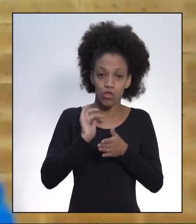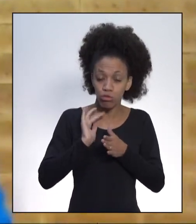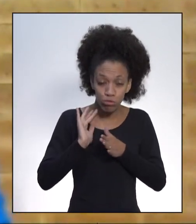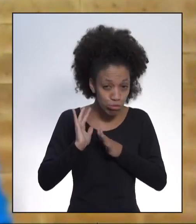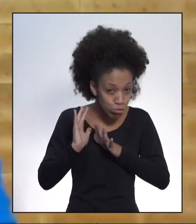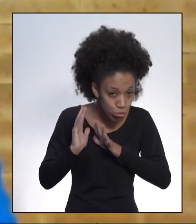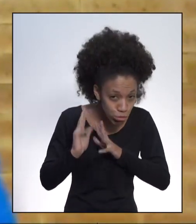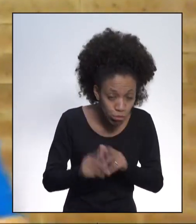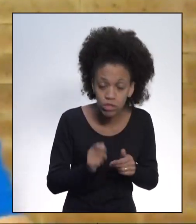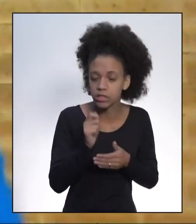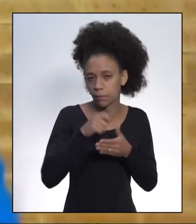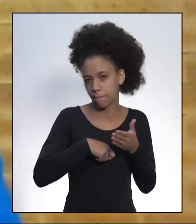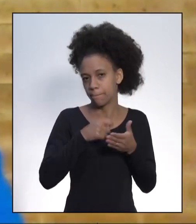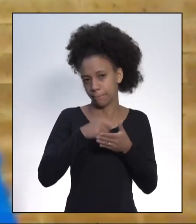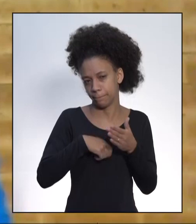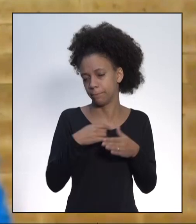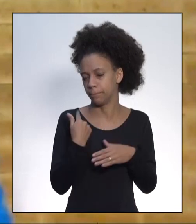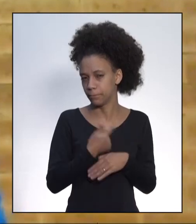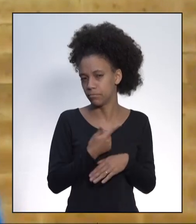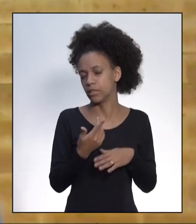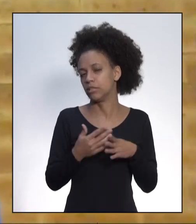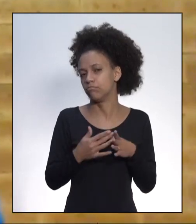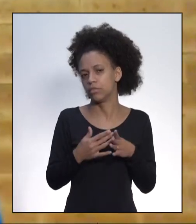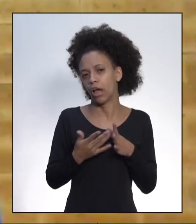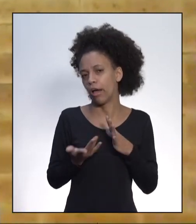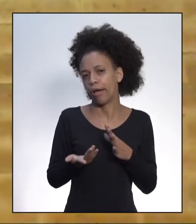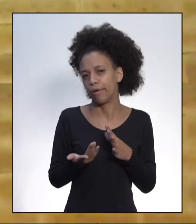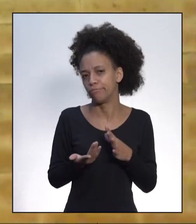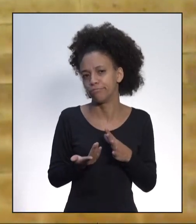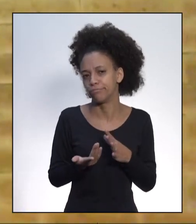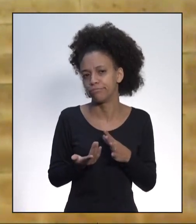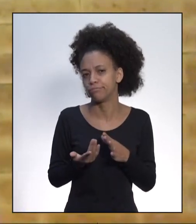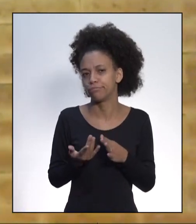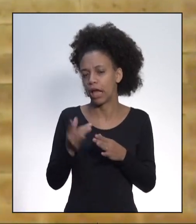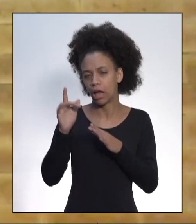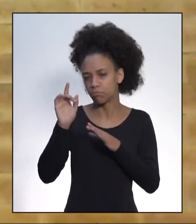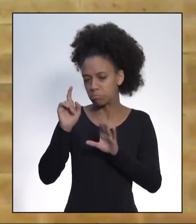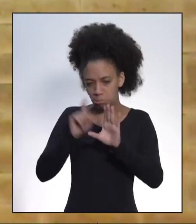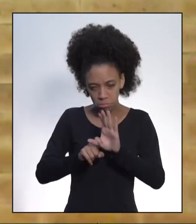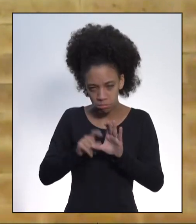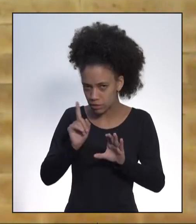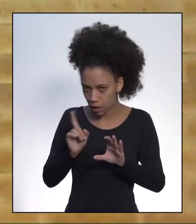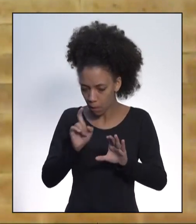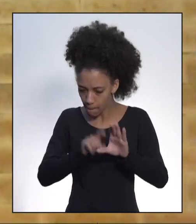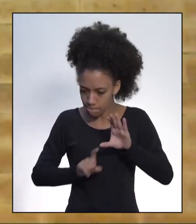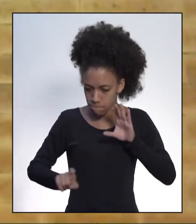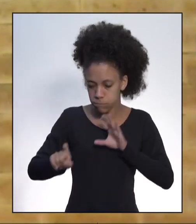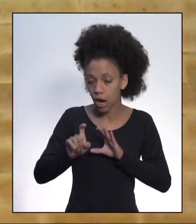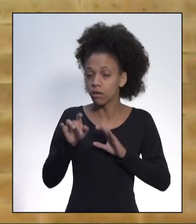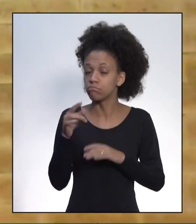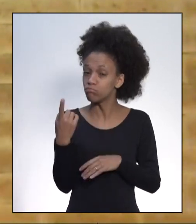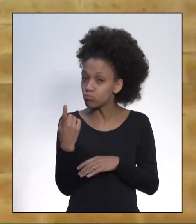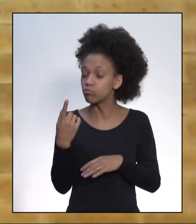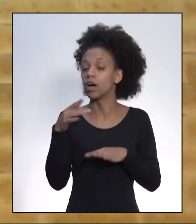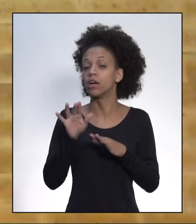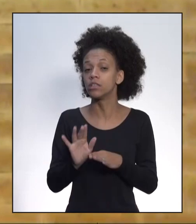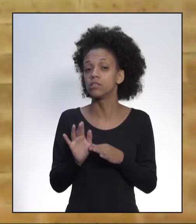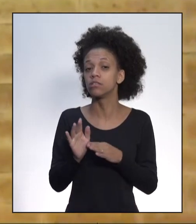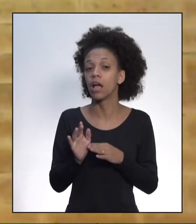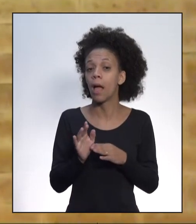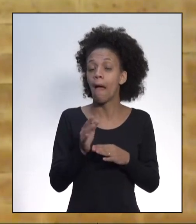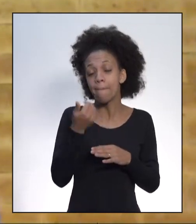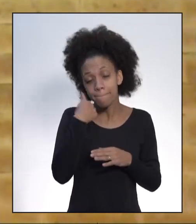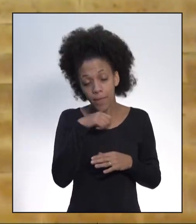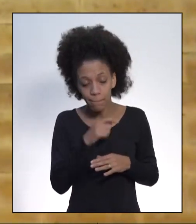desde muito cedo, né? Com 16 anos, já basicamente totalmente independente, me mantendo e ainda ajudando, buscando contribuir com a minha mãe, que tinha voltado